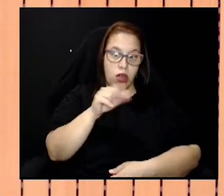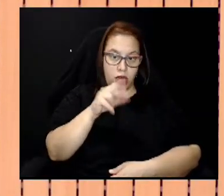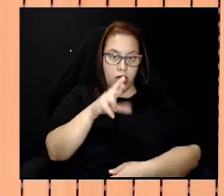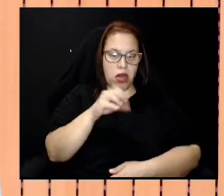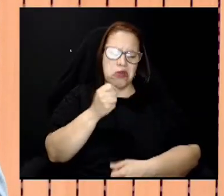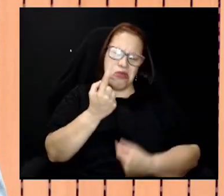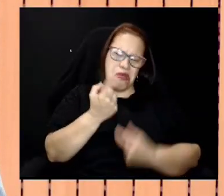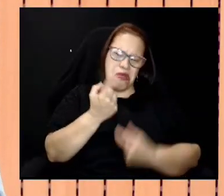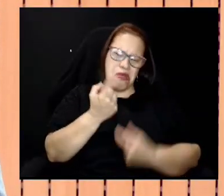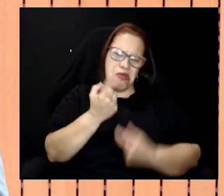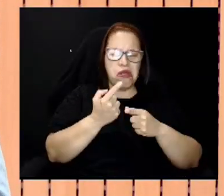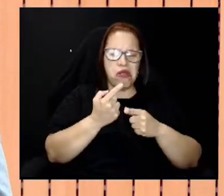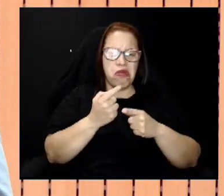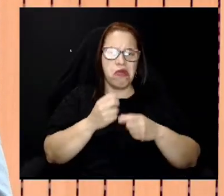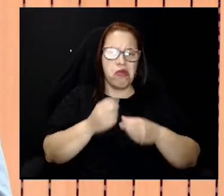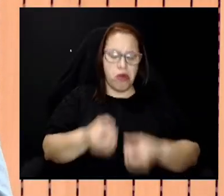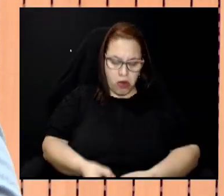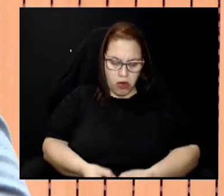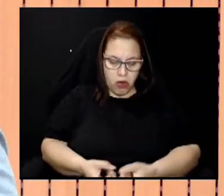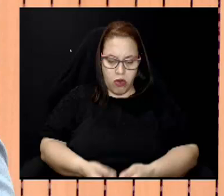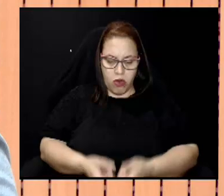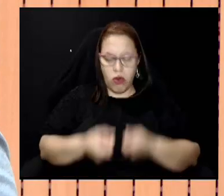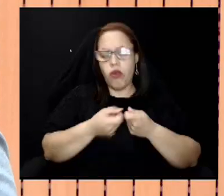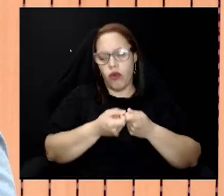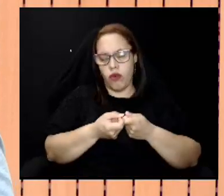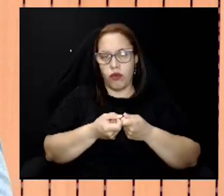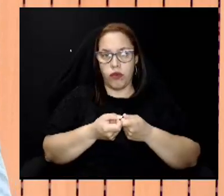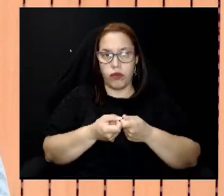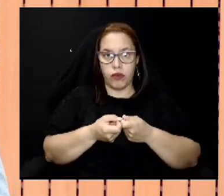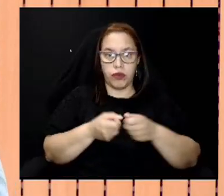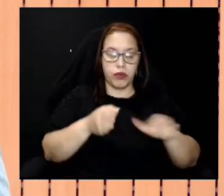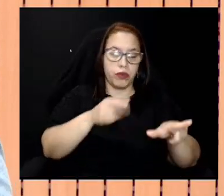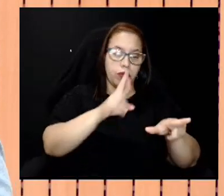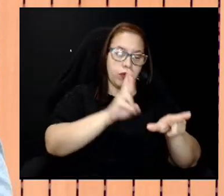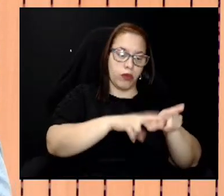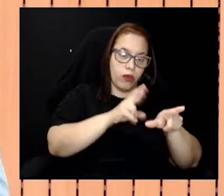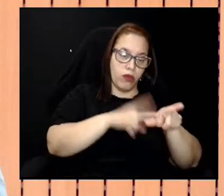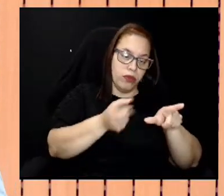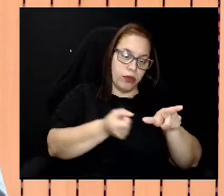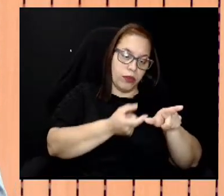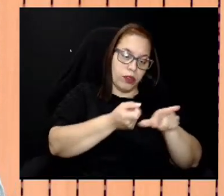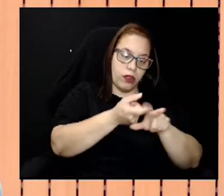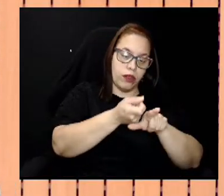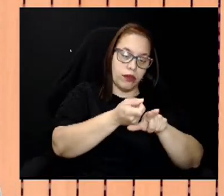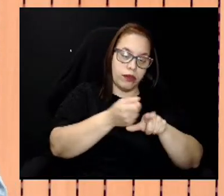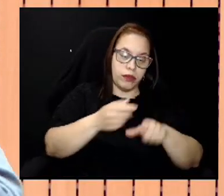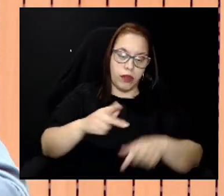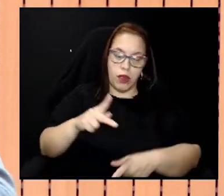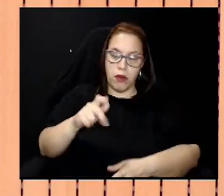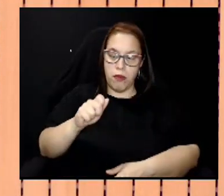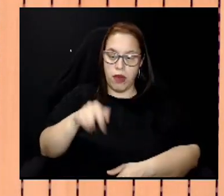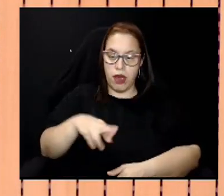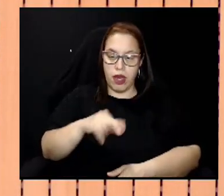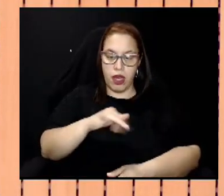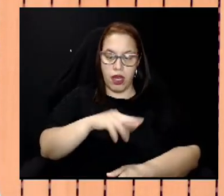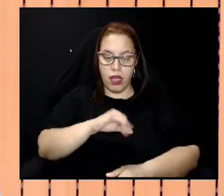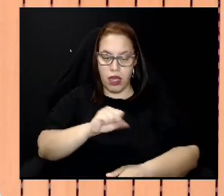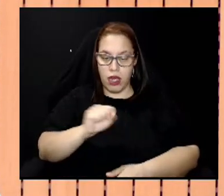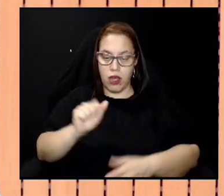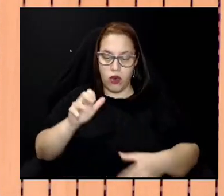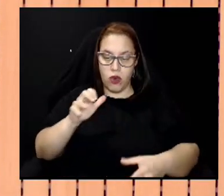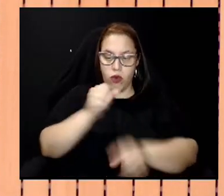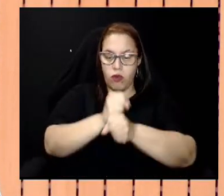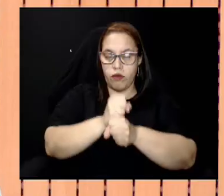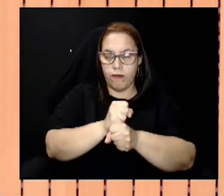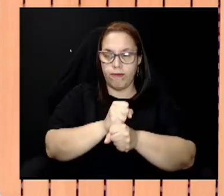de ovário nas mulheres, câncer de próstata nos homens e câncer de pâncreas. Então, é um compilado de